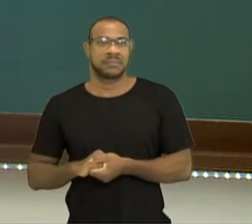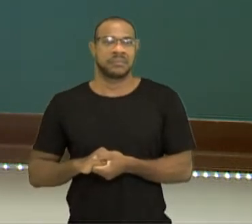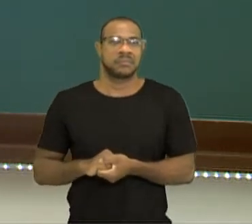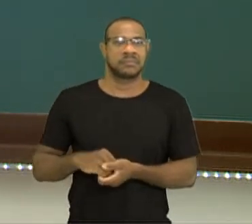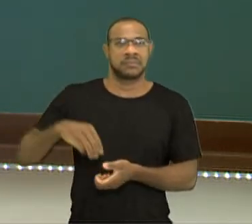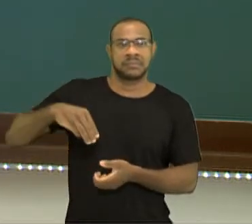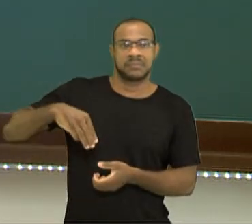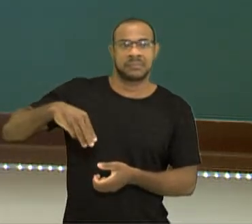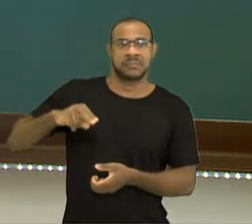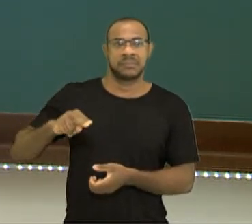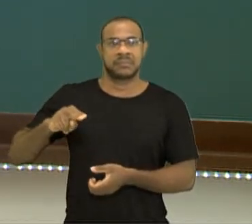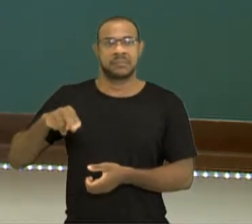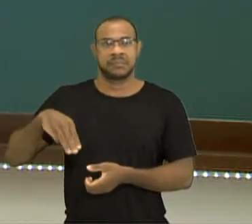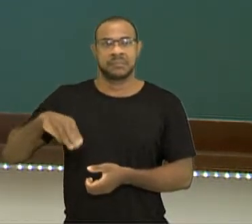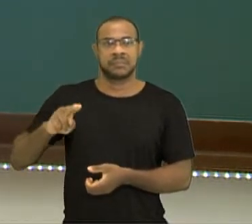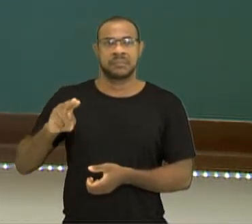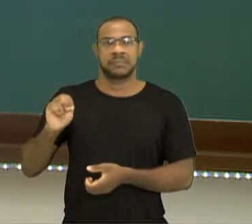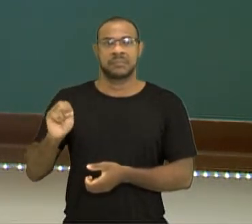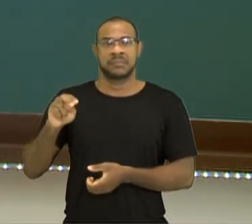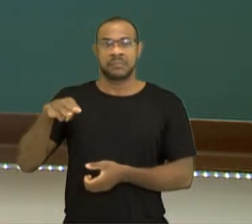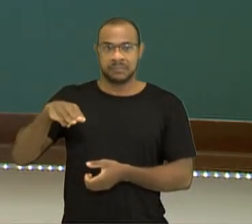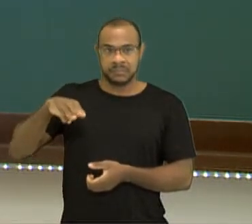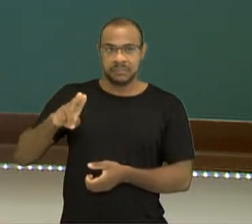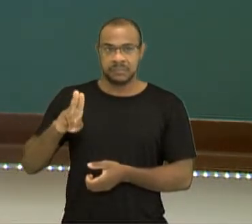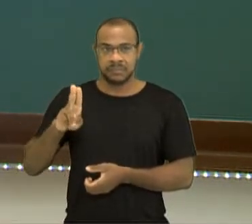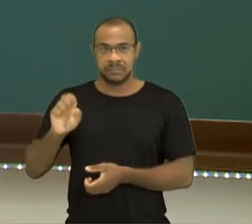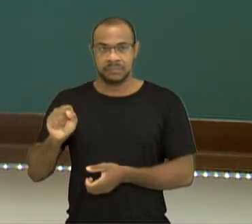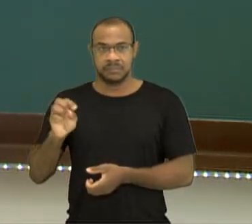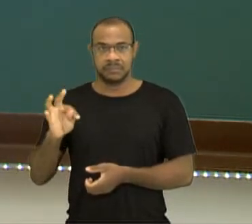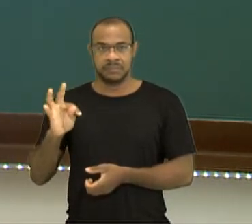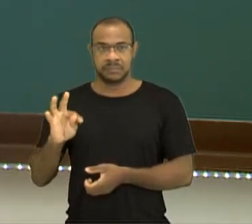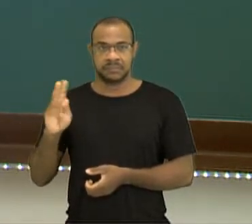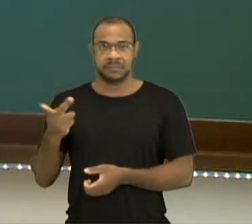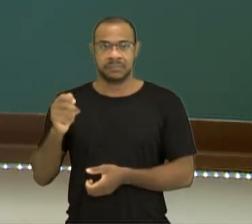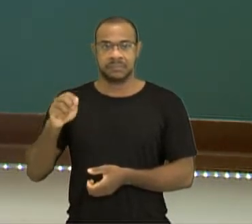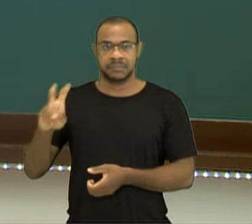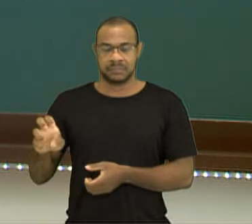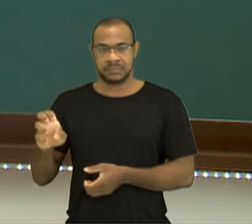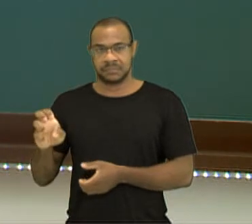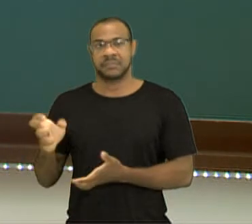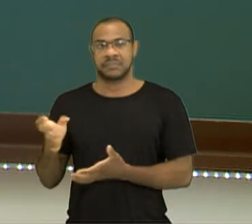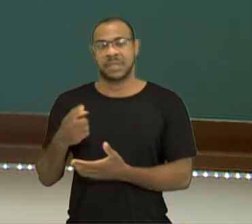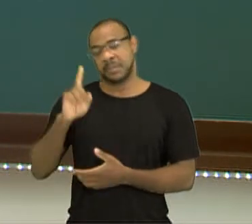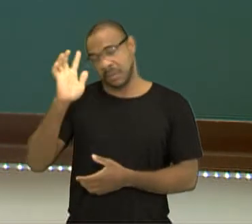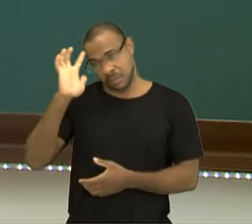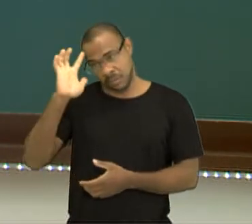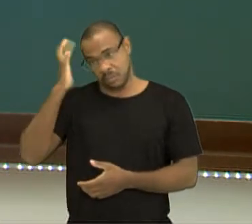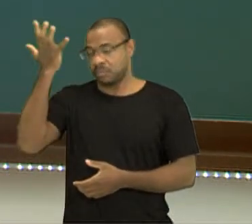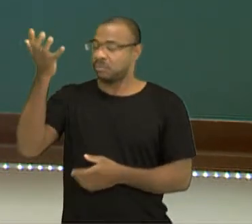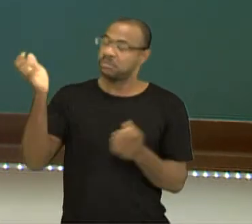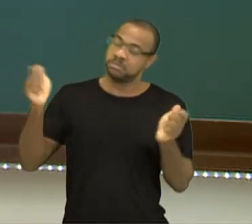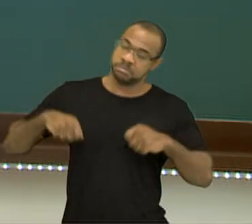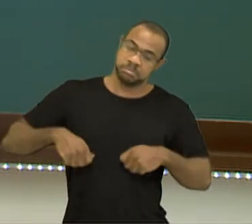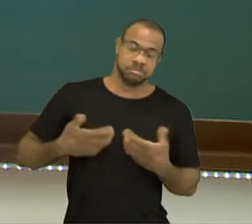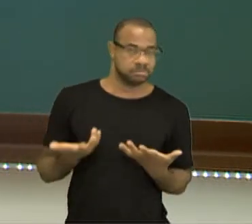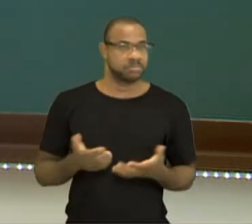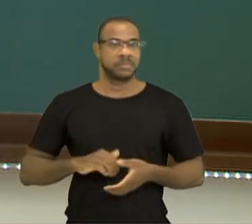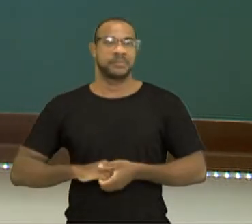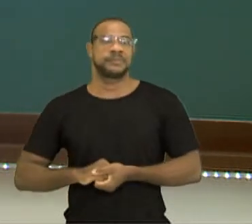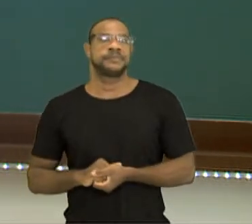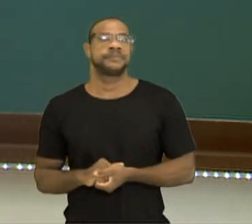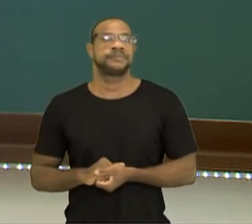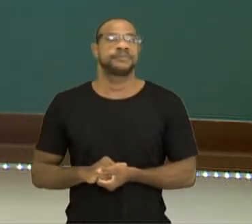have practiced. Ele deve ter praticado bastante. O pai dela, ela presume isso. Beleza? Então, vários modais num textinho